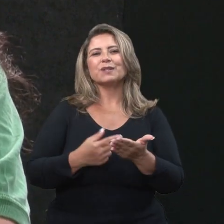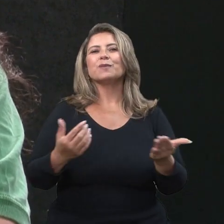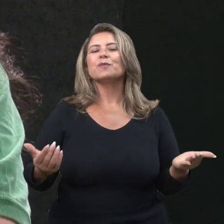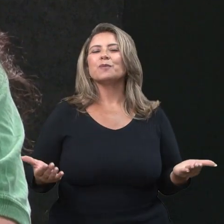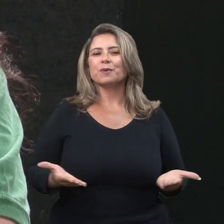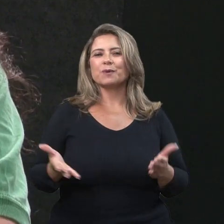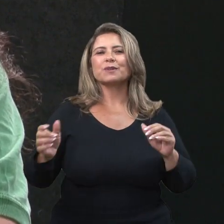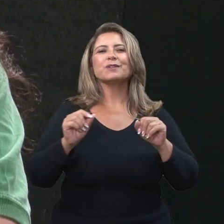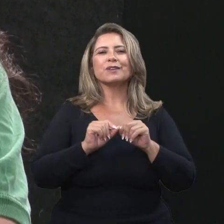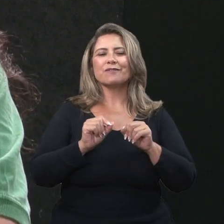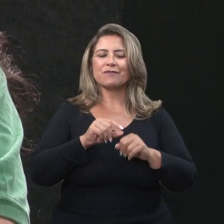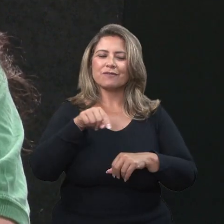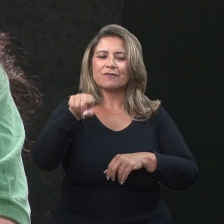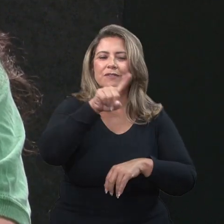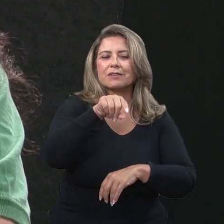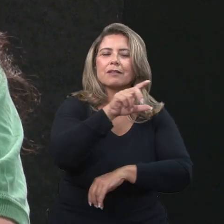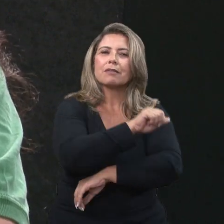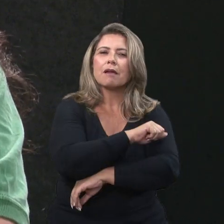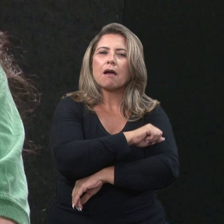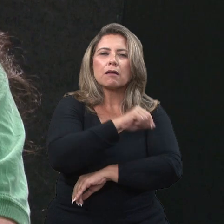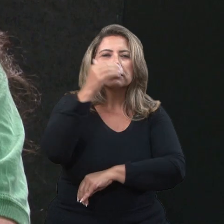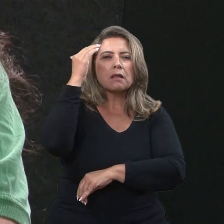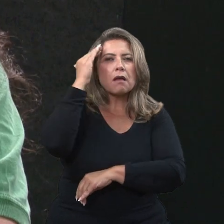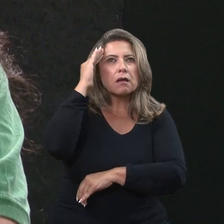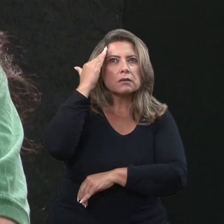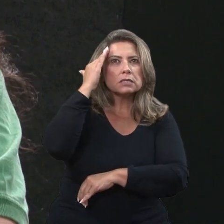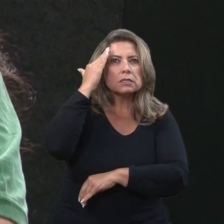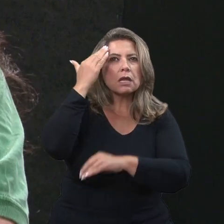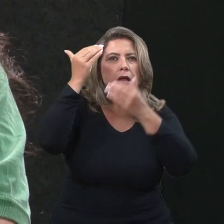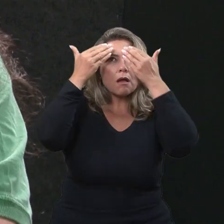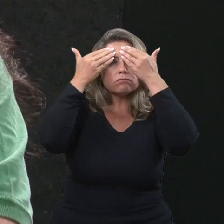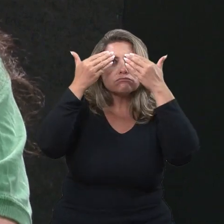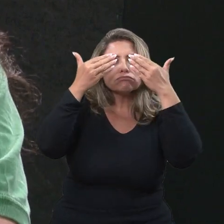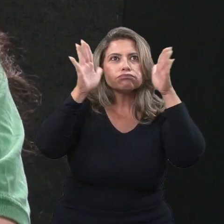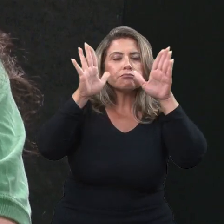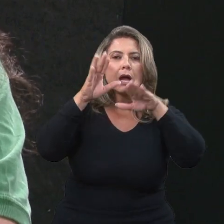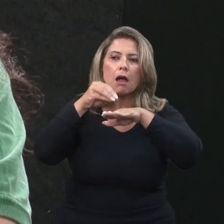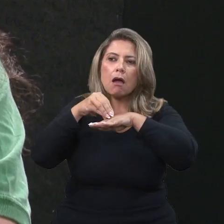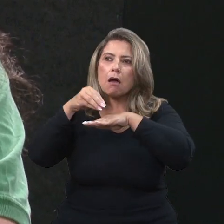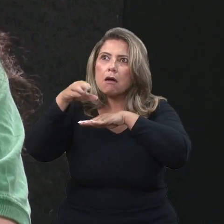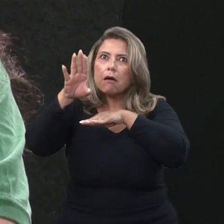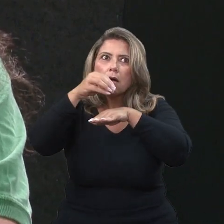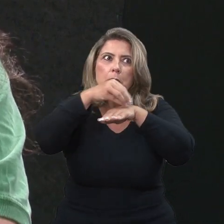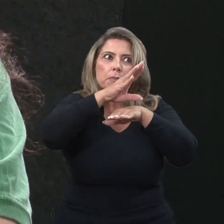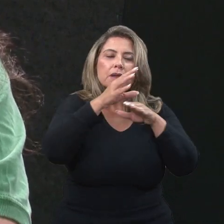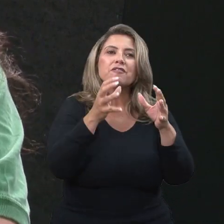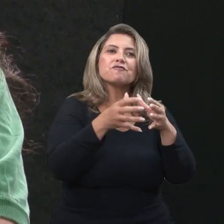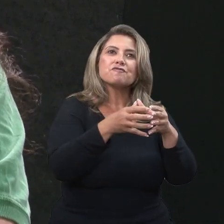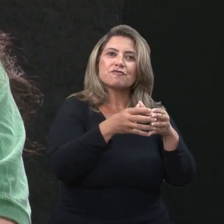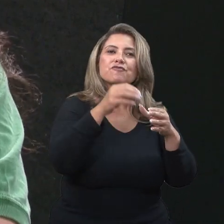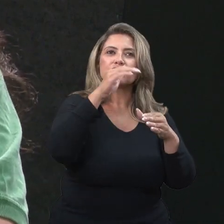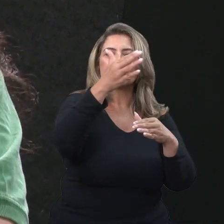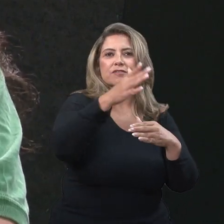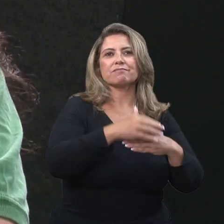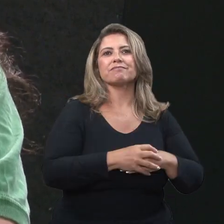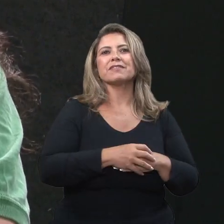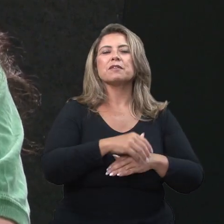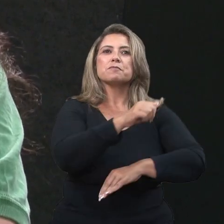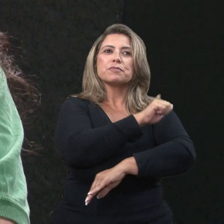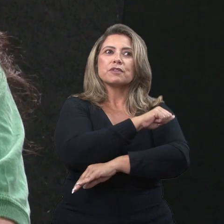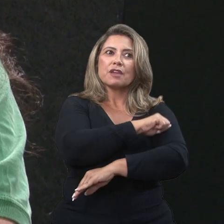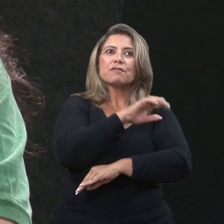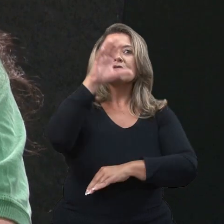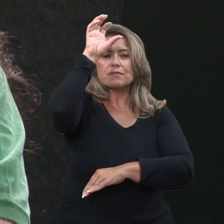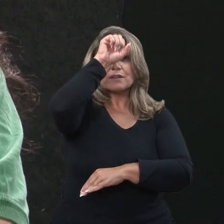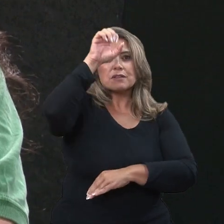né? Fazer os nossos alunos refletirem, a nossa comunidade, para a gente levar isso também para fora do IFB, né? Nossos alunos, muitas vezes, levam também o que eles